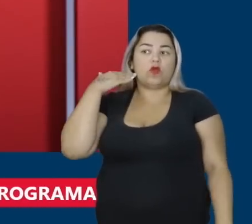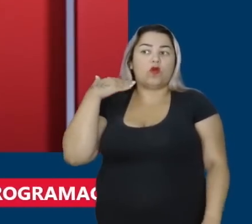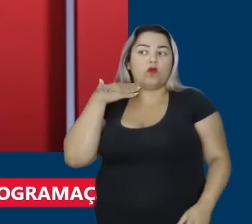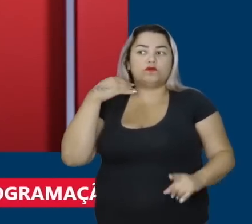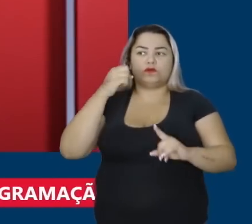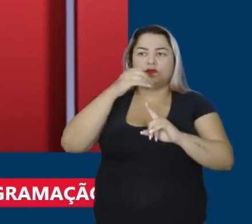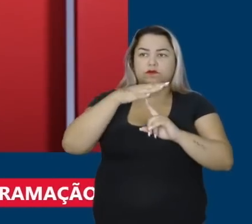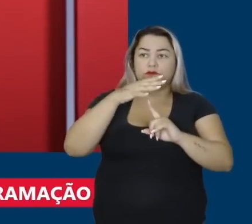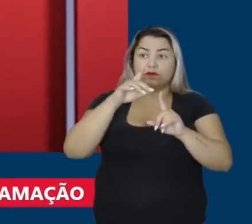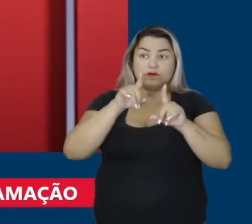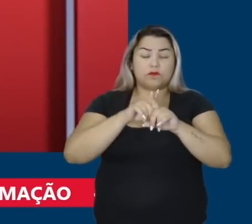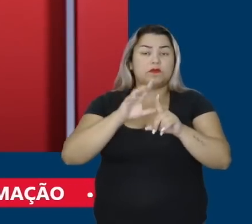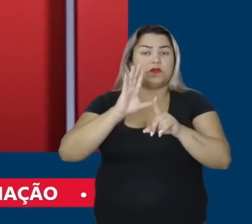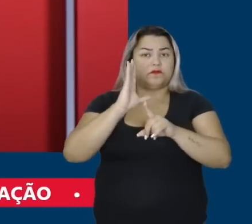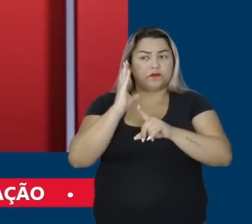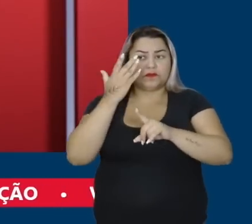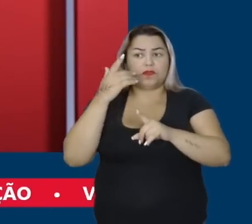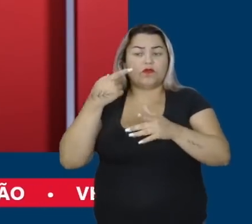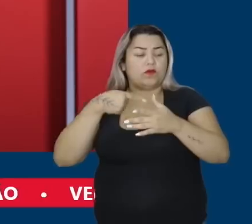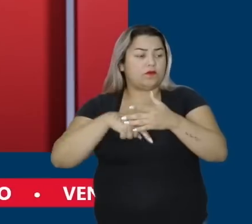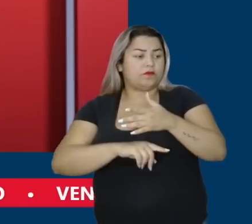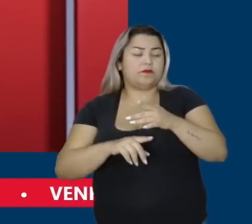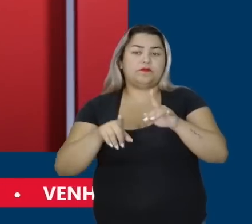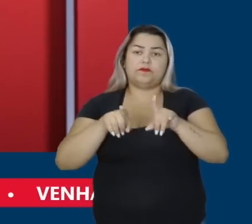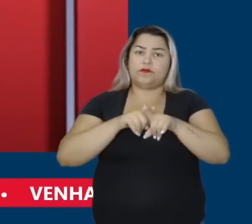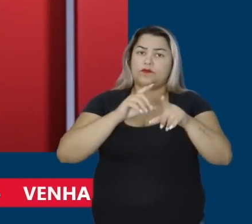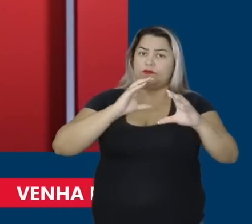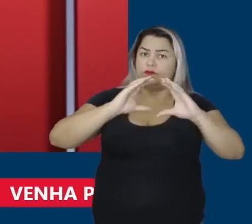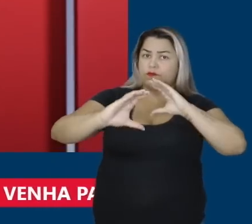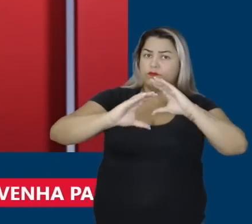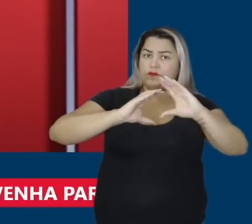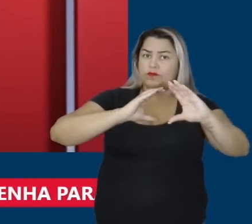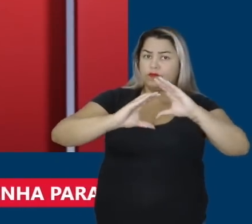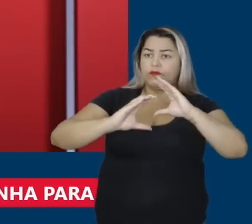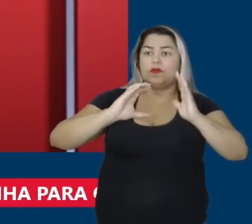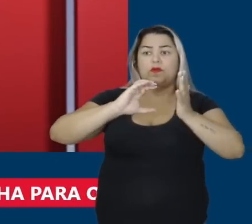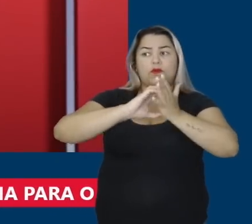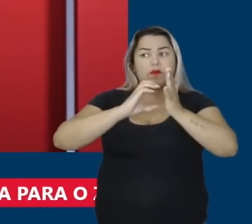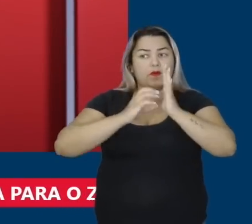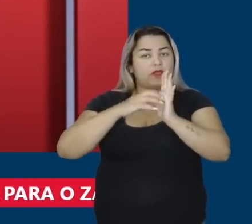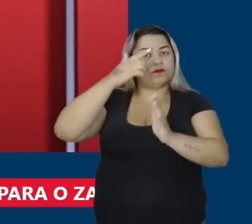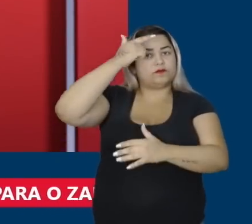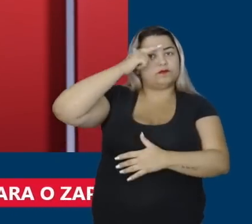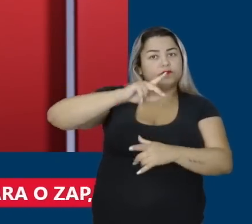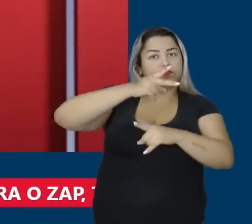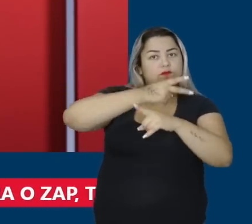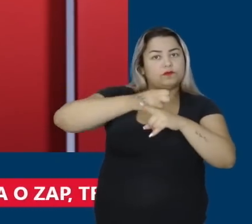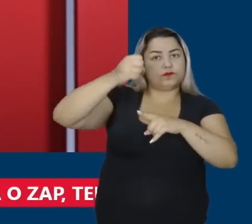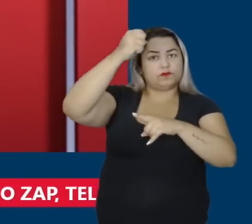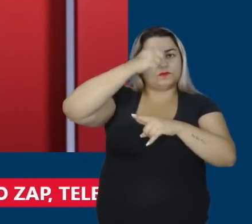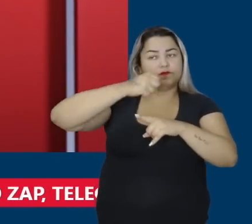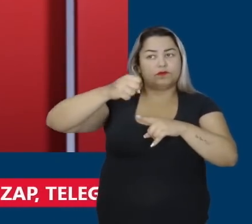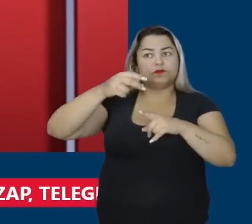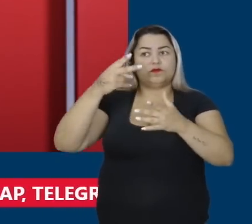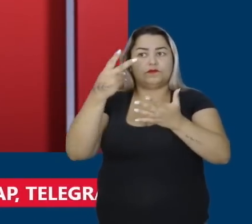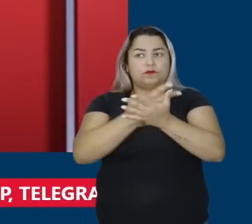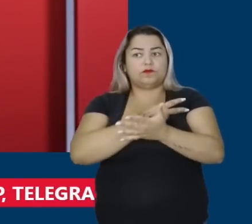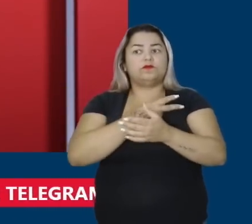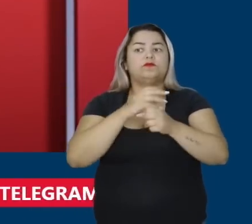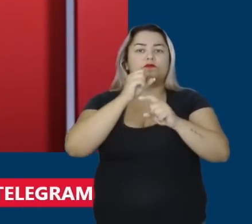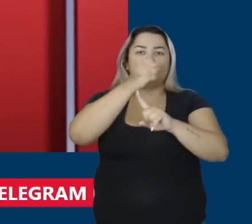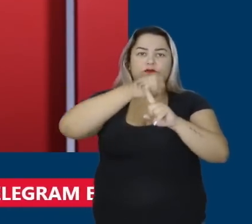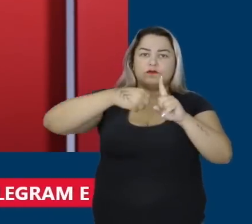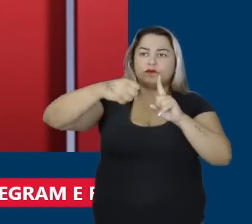é decisivo aprofundar os mecanismos de comunicação do partido, para que as conquistas e realizações cheguem às bases da